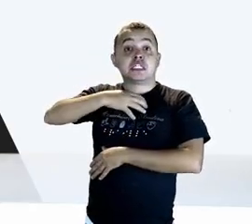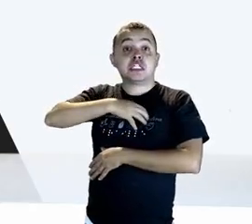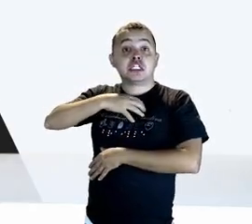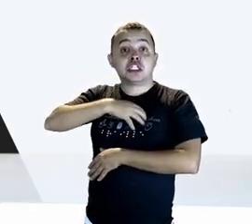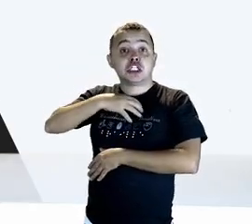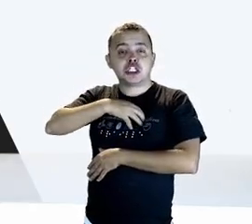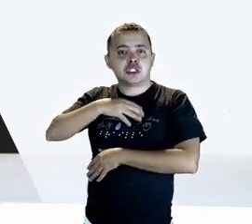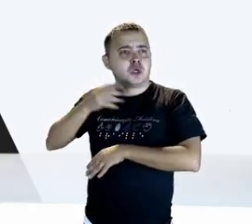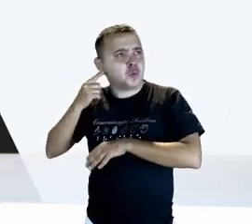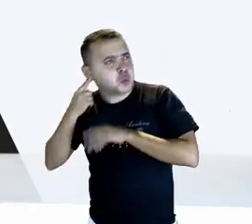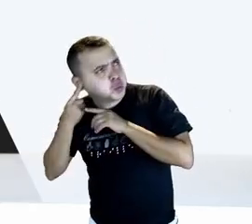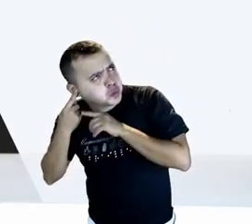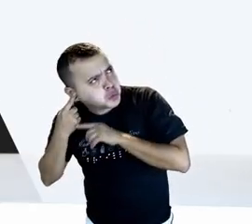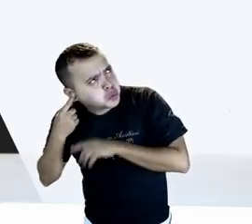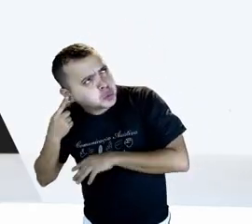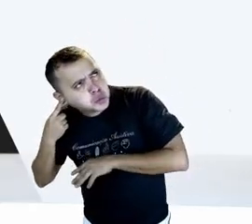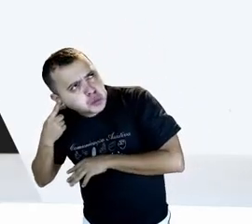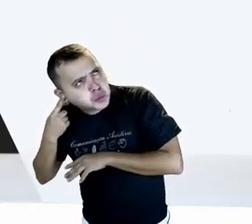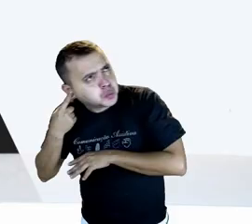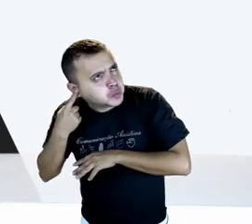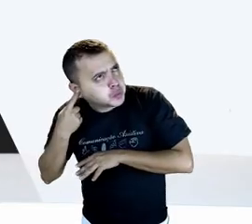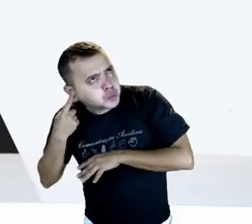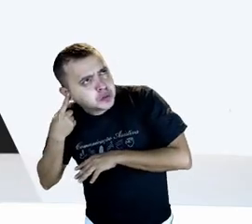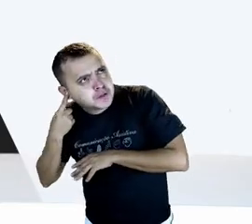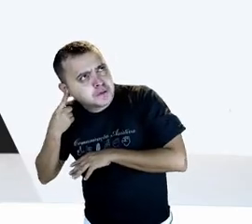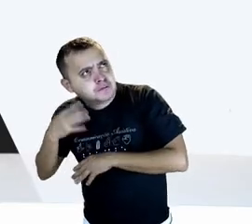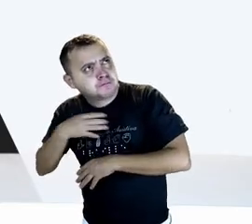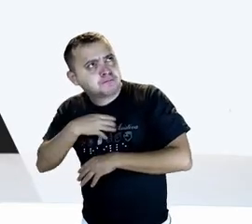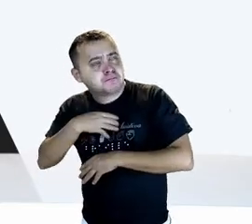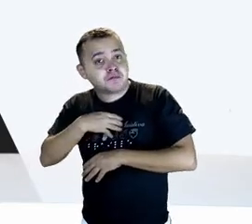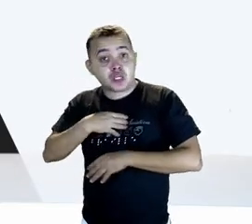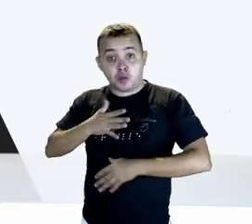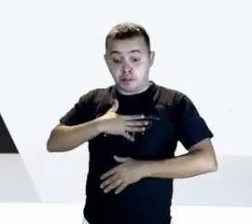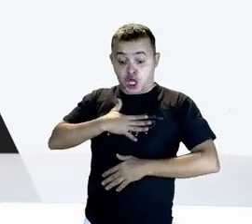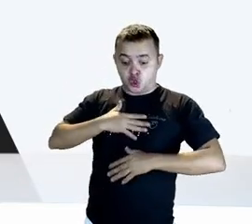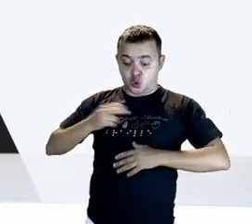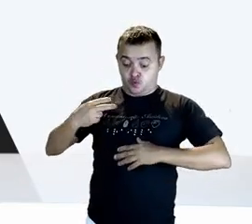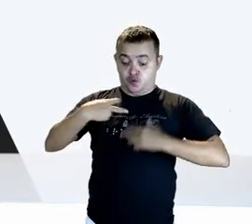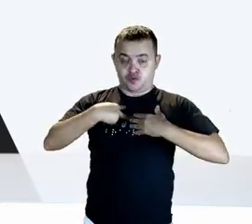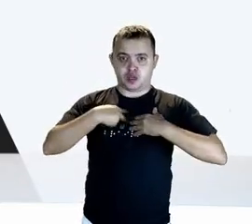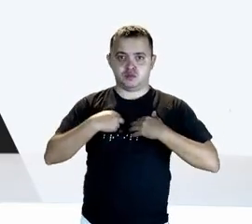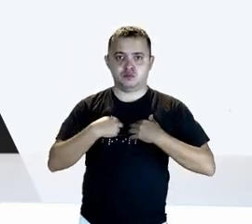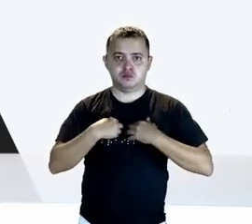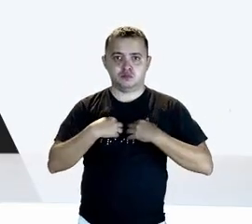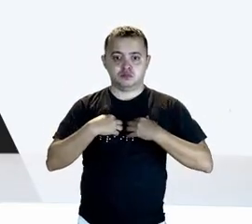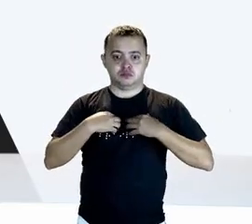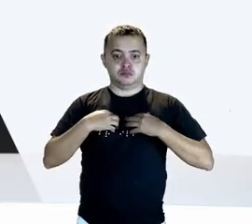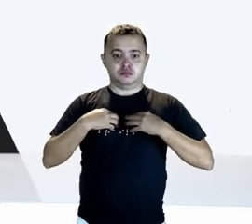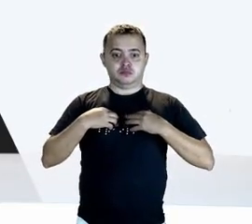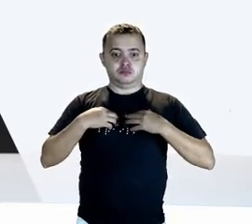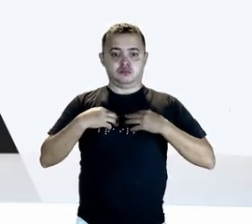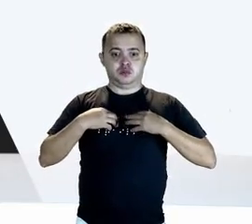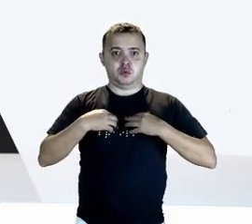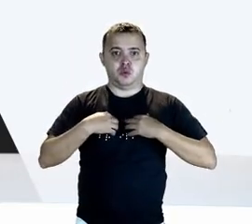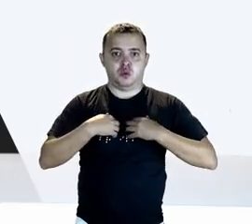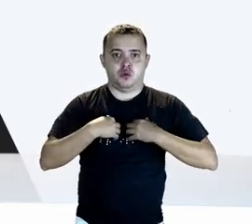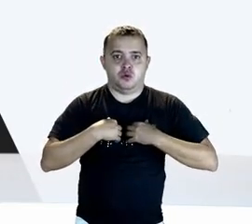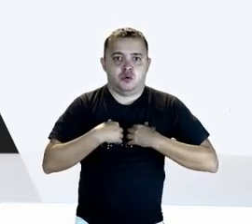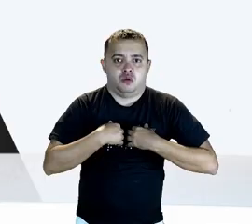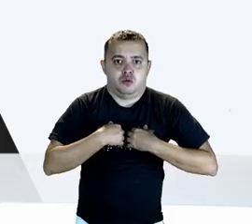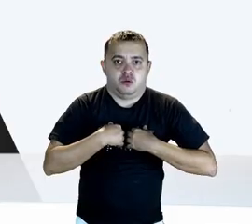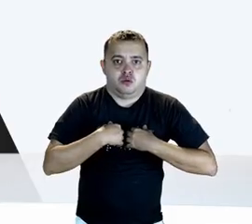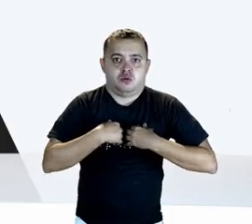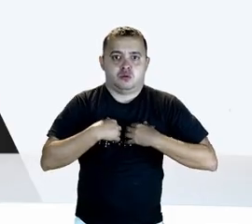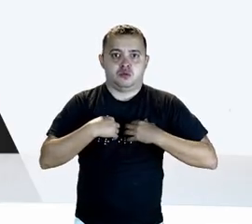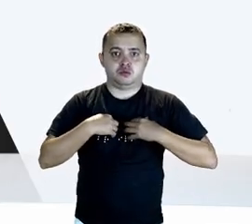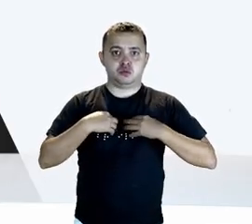próximo dessas vias respiratórias. E observa também o peito da vítima, se ele sobe ou desce. Se você